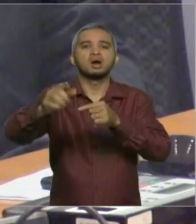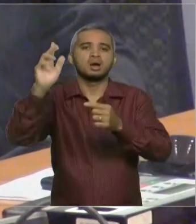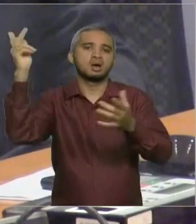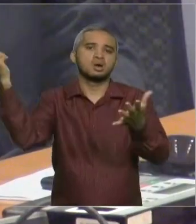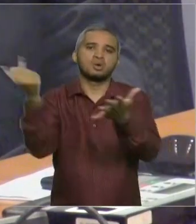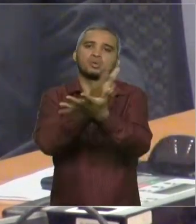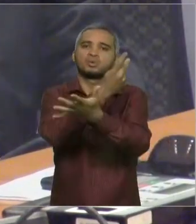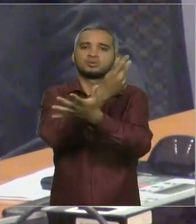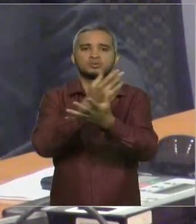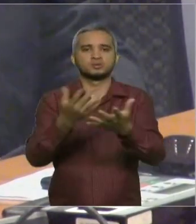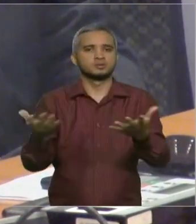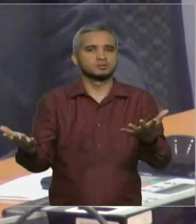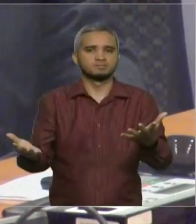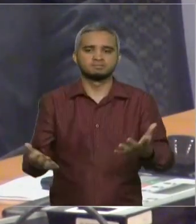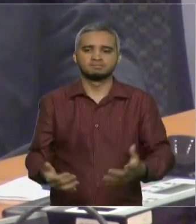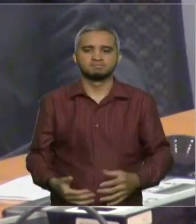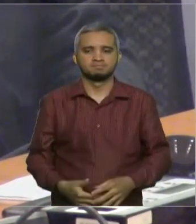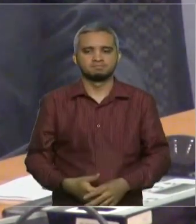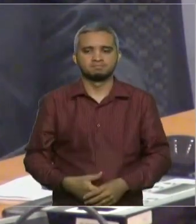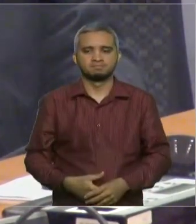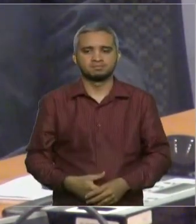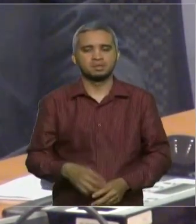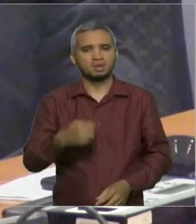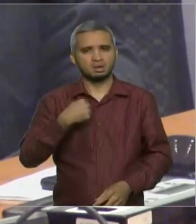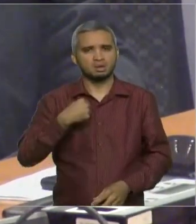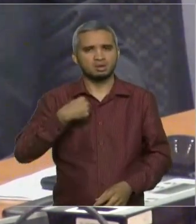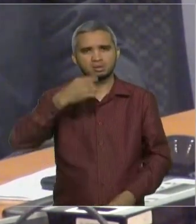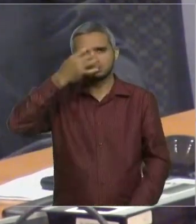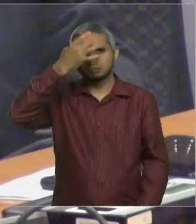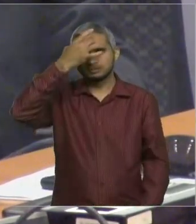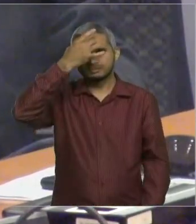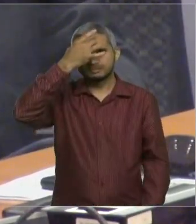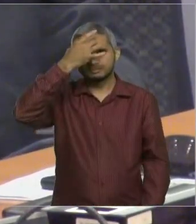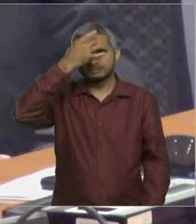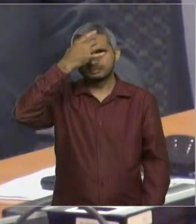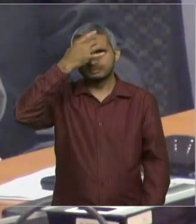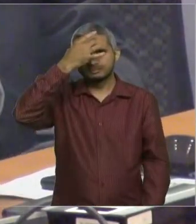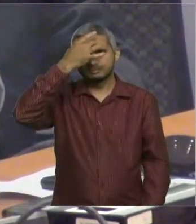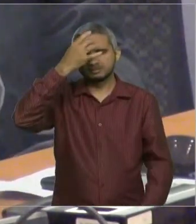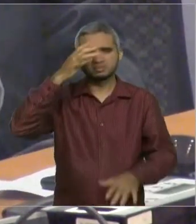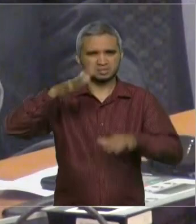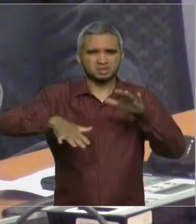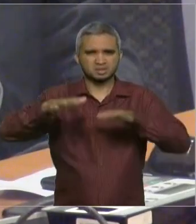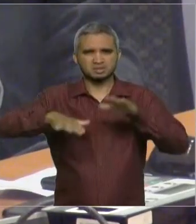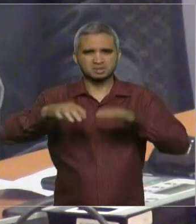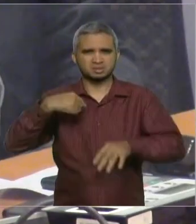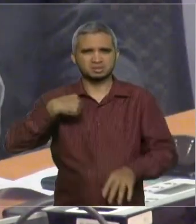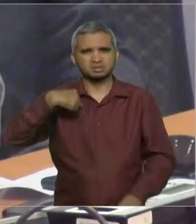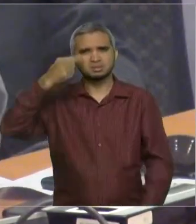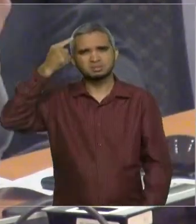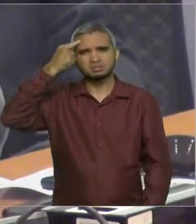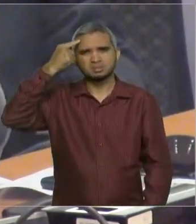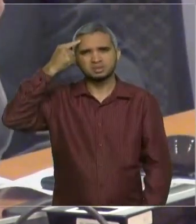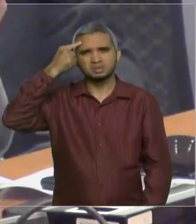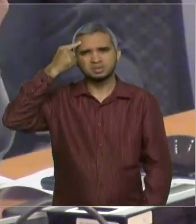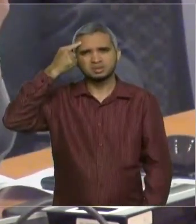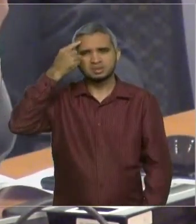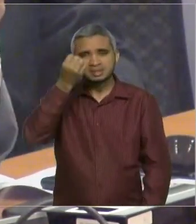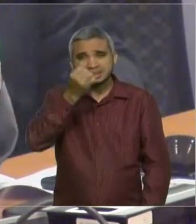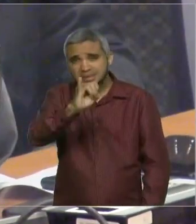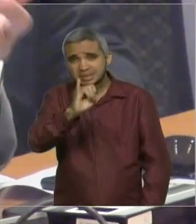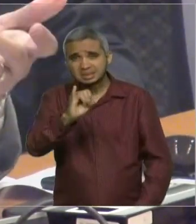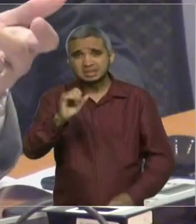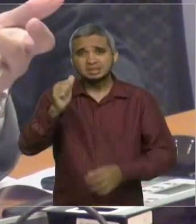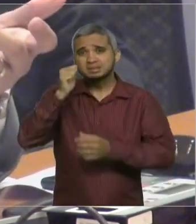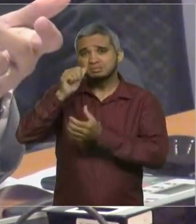eu coloco a mão na minha consciência, na minha cabeça, e às vezes eu penso que se ela talvez não tivesse pedido,